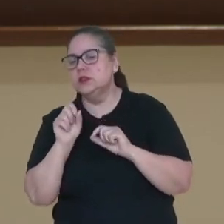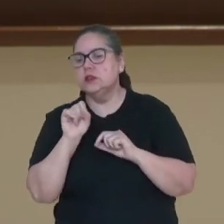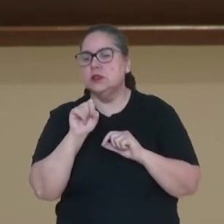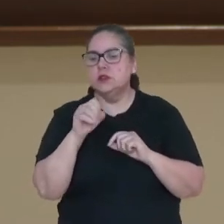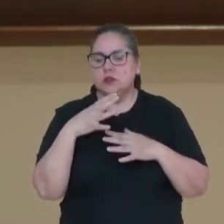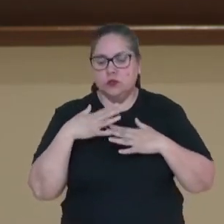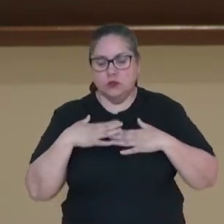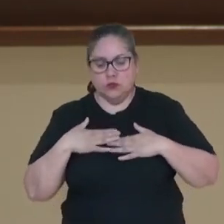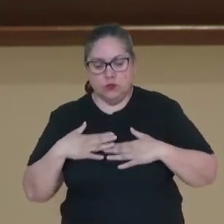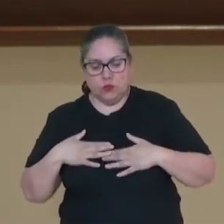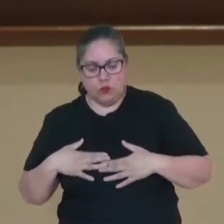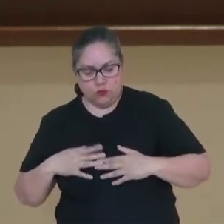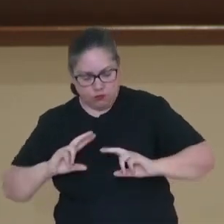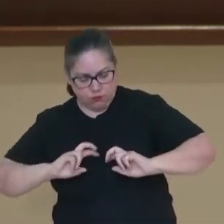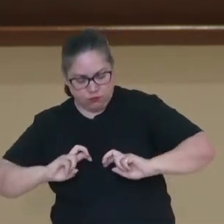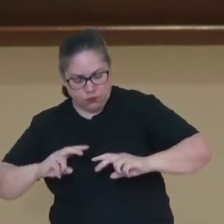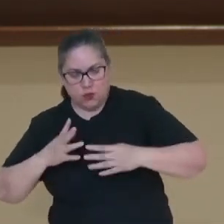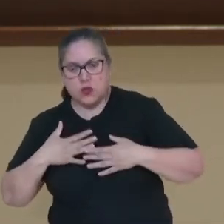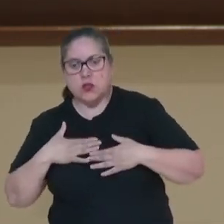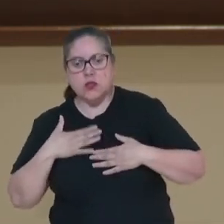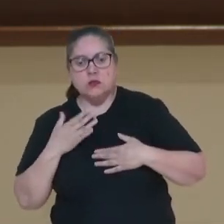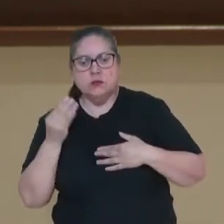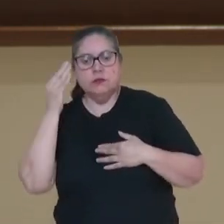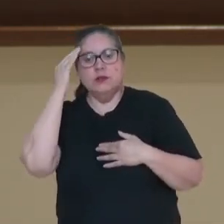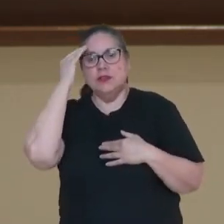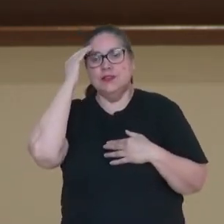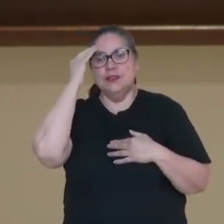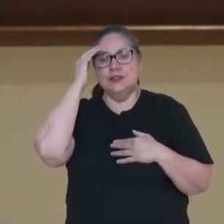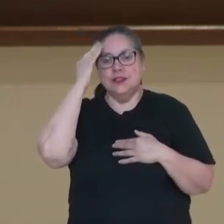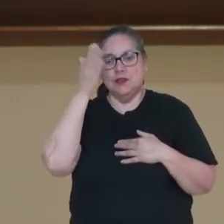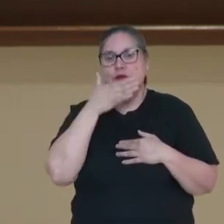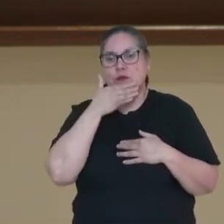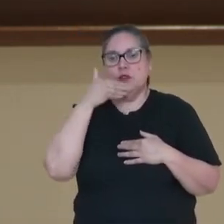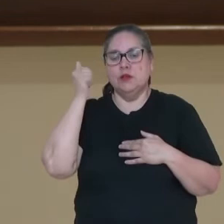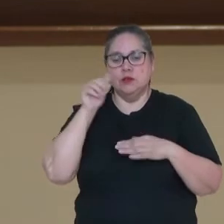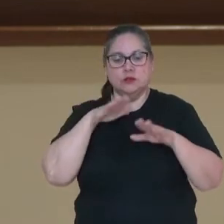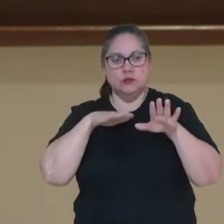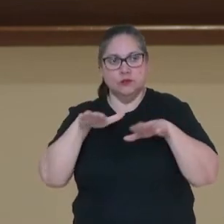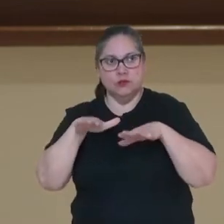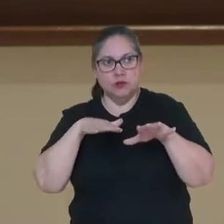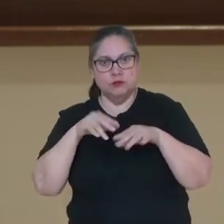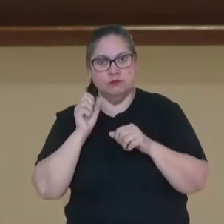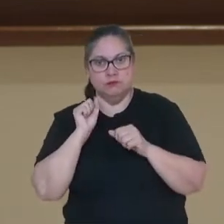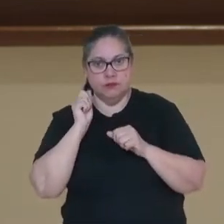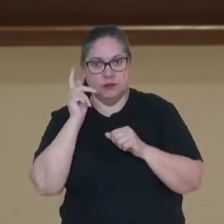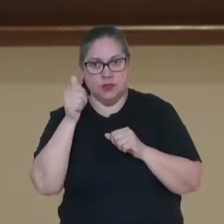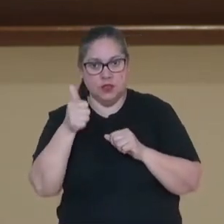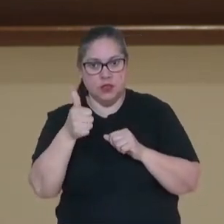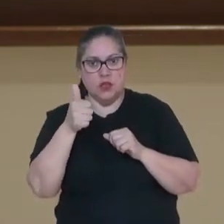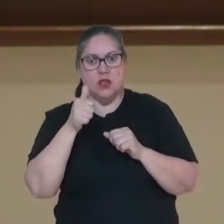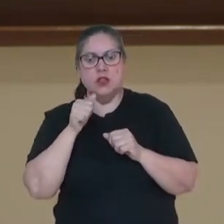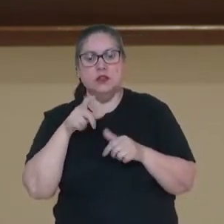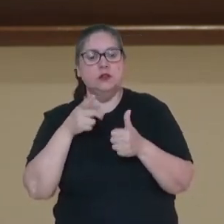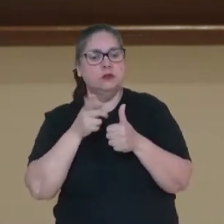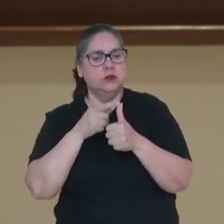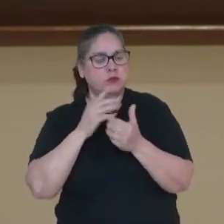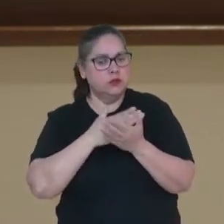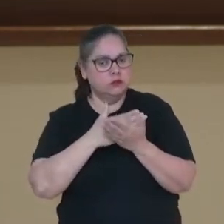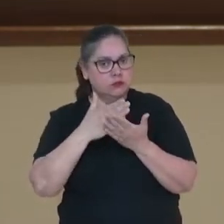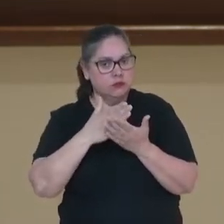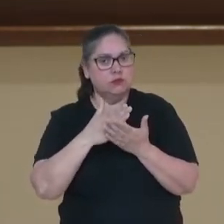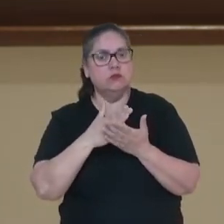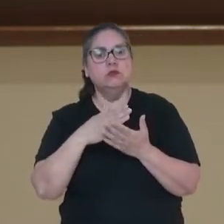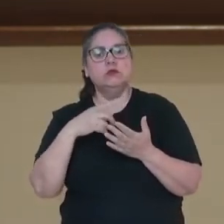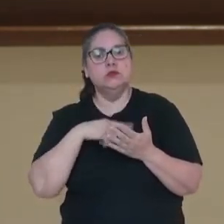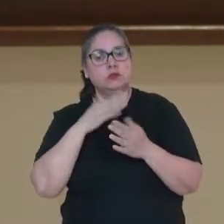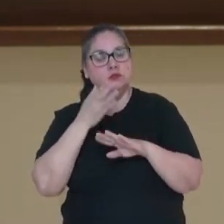seu corpo para você poder entender melhor os movimentos, tá? Então, nessa primeira fase, nós